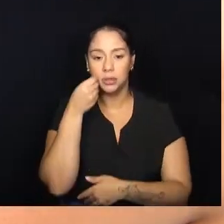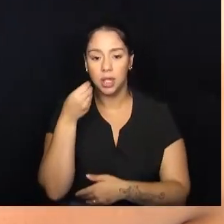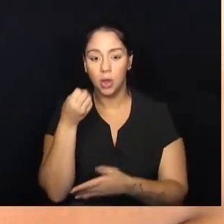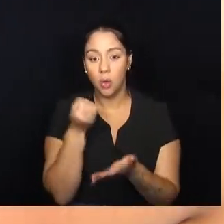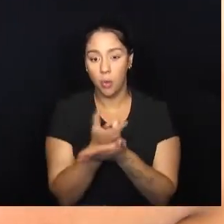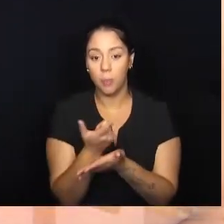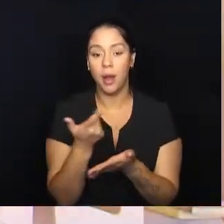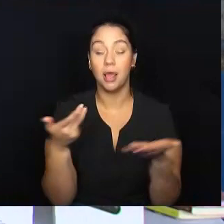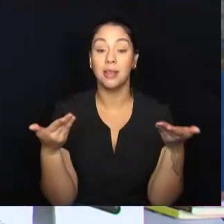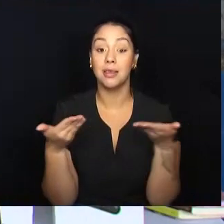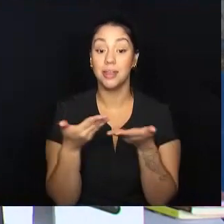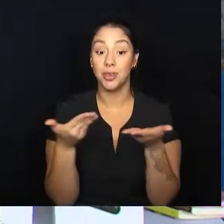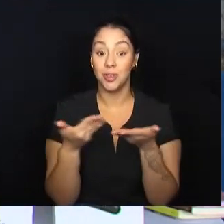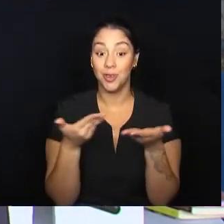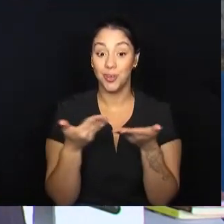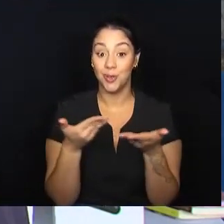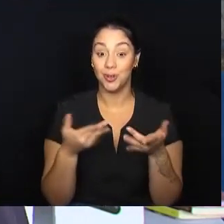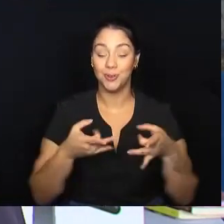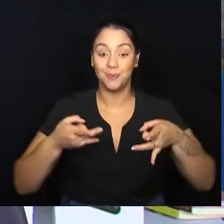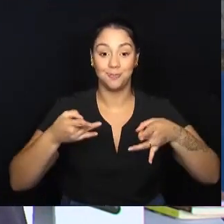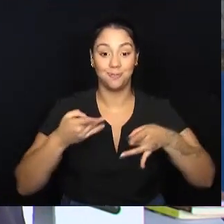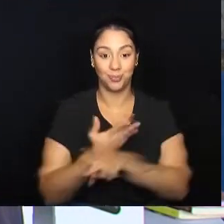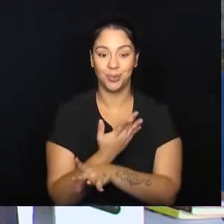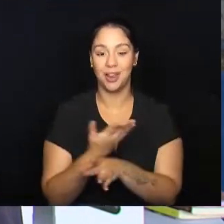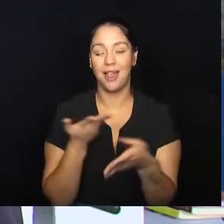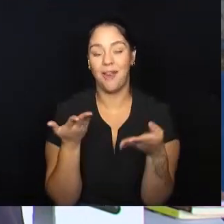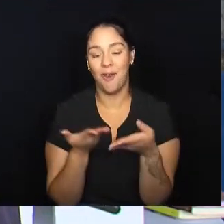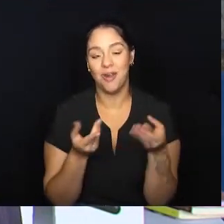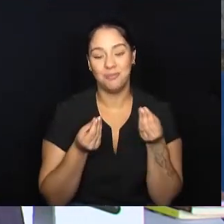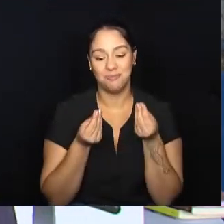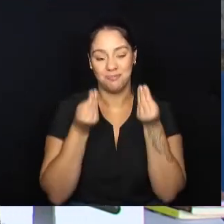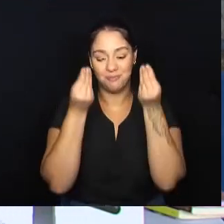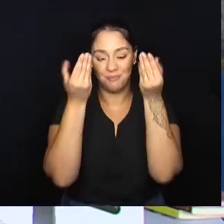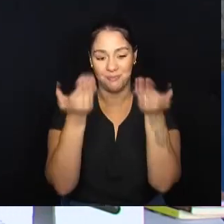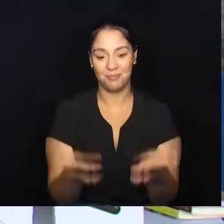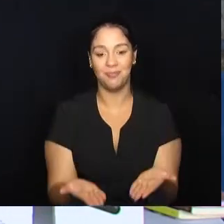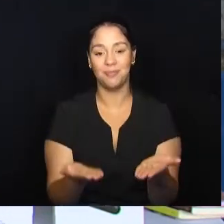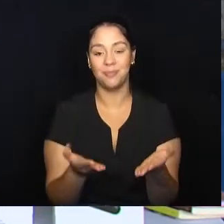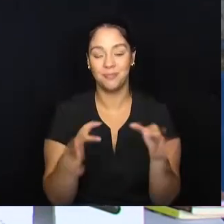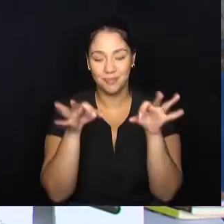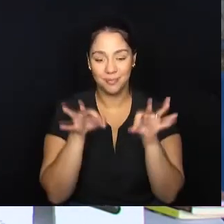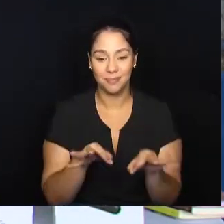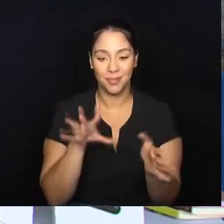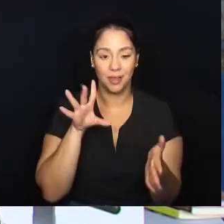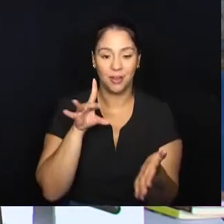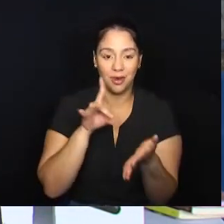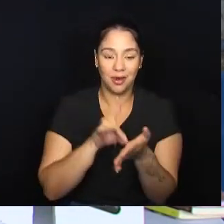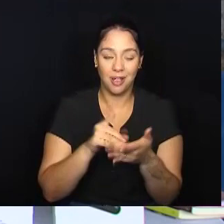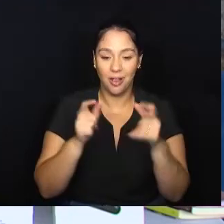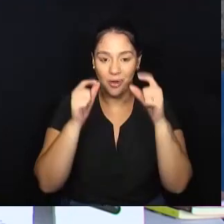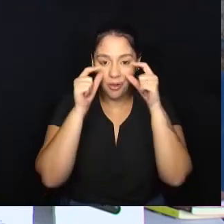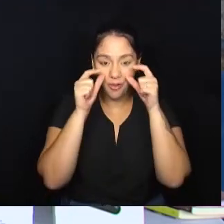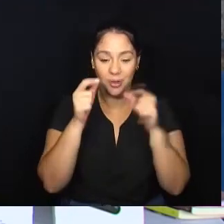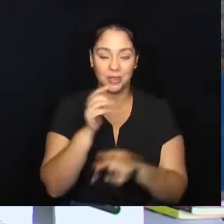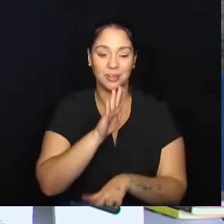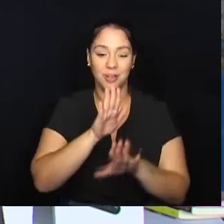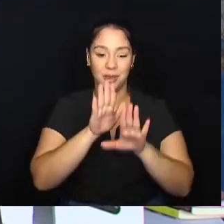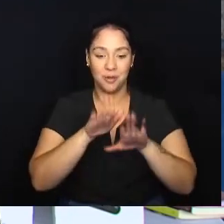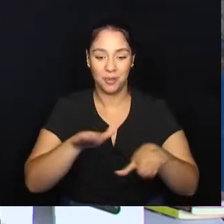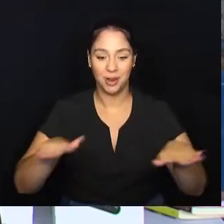procedimentos de aquisição e hoje estamos aqui fechando esse ciclo entregando efetivamente